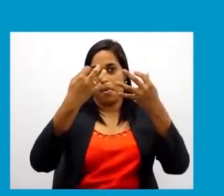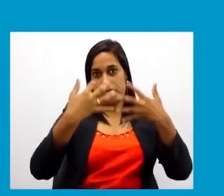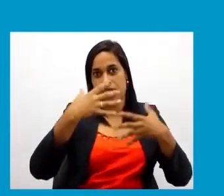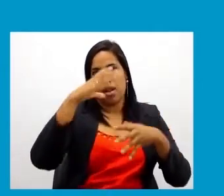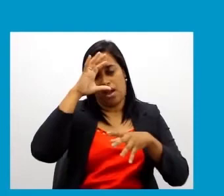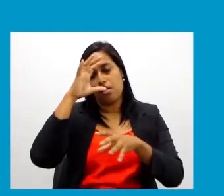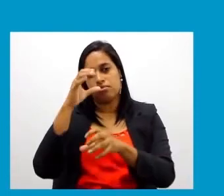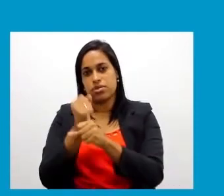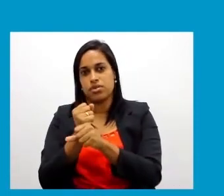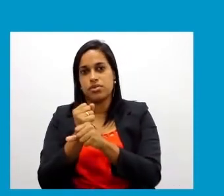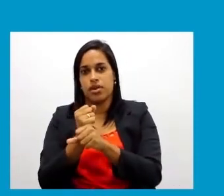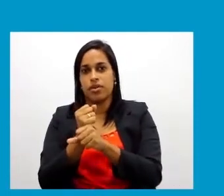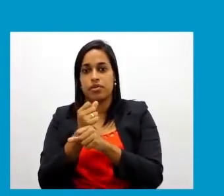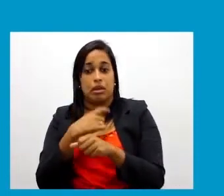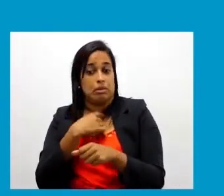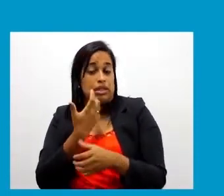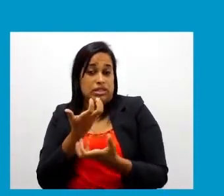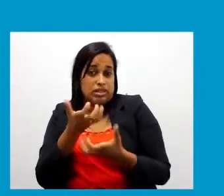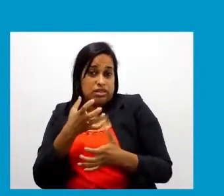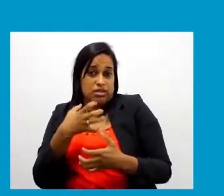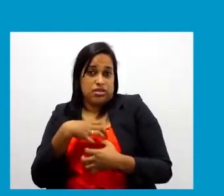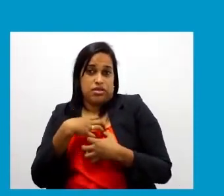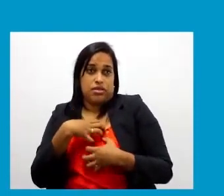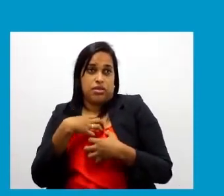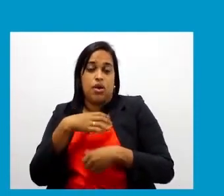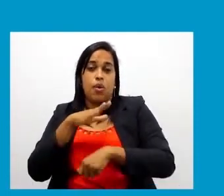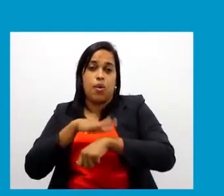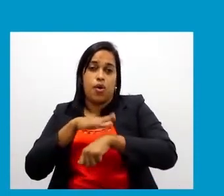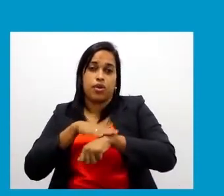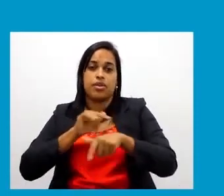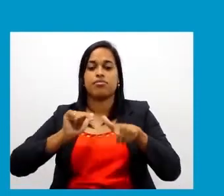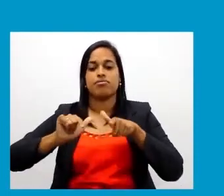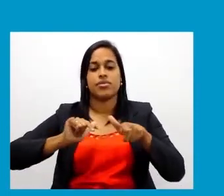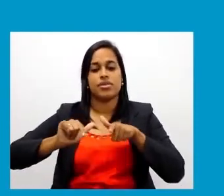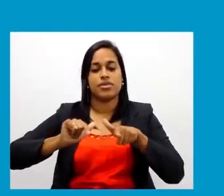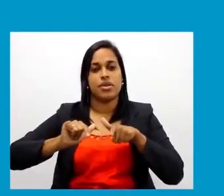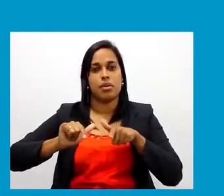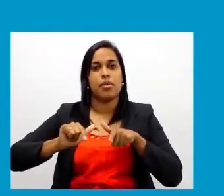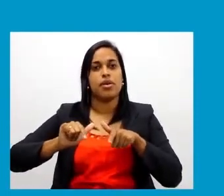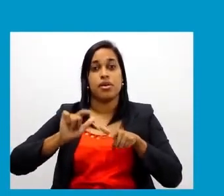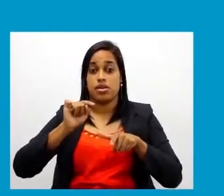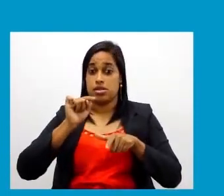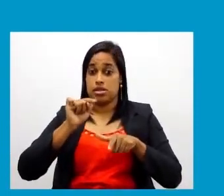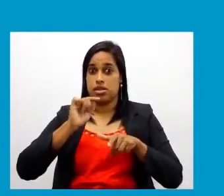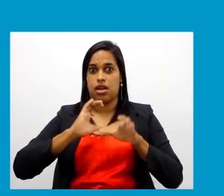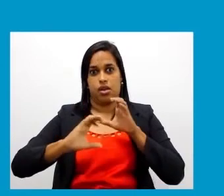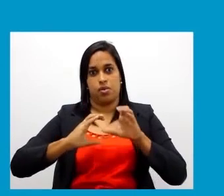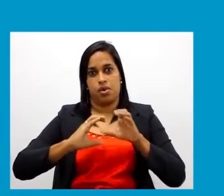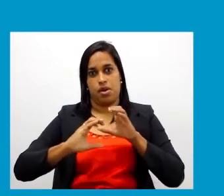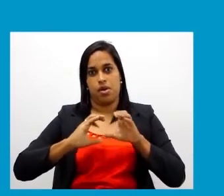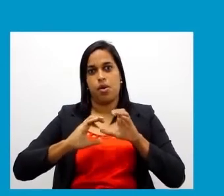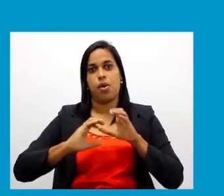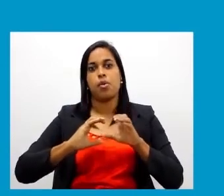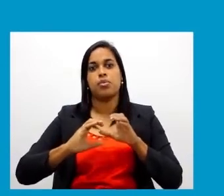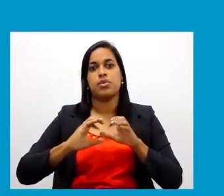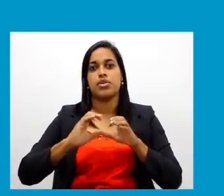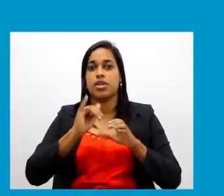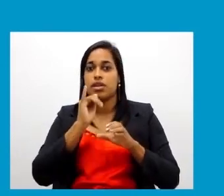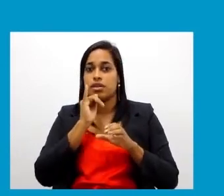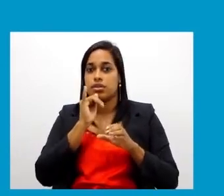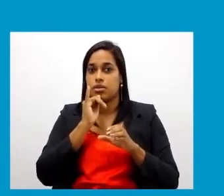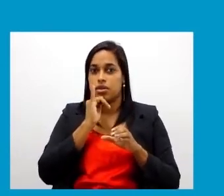seu chefe que está insatisfeito com o horário de trabalho dele. Essa é uma comunicação